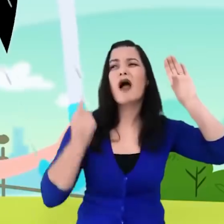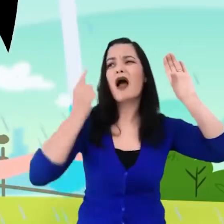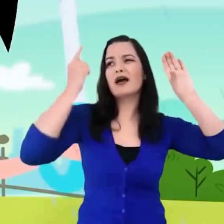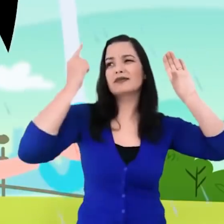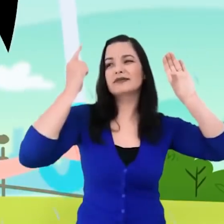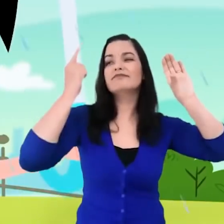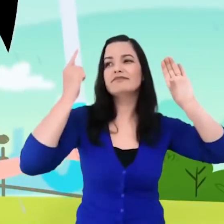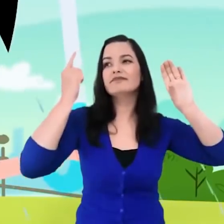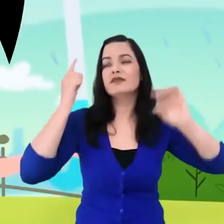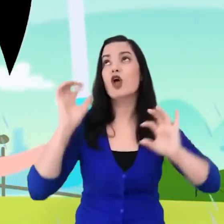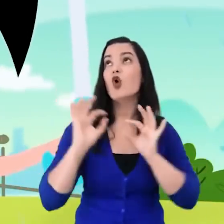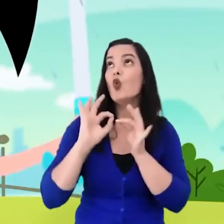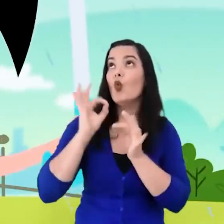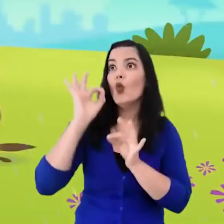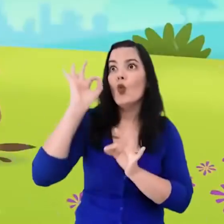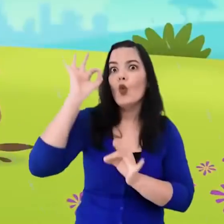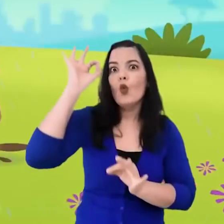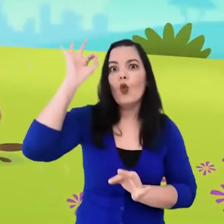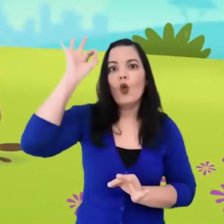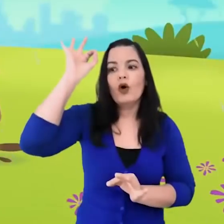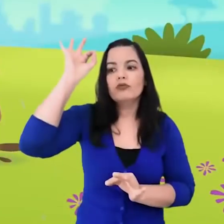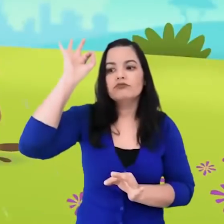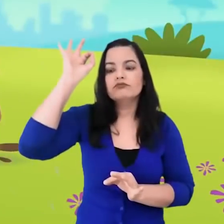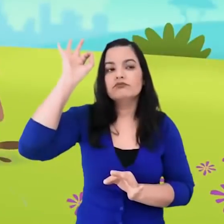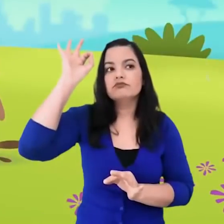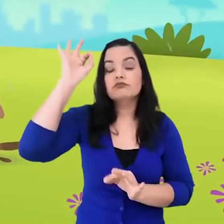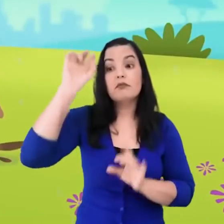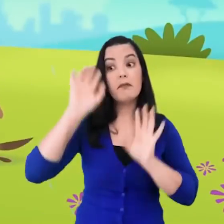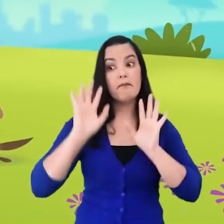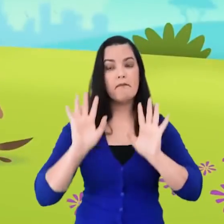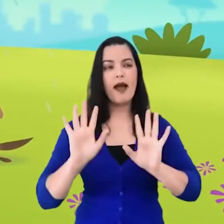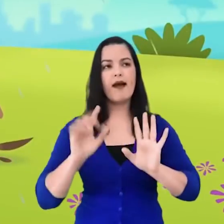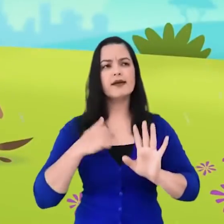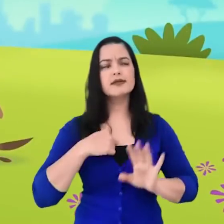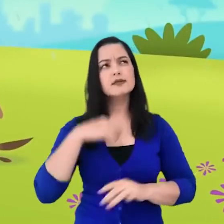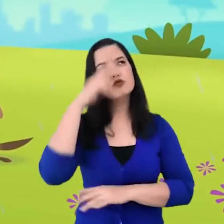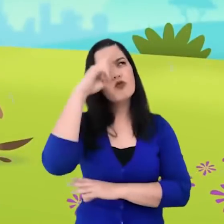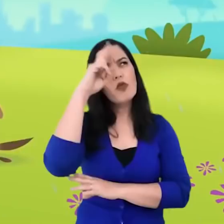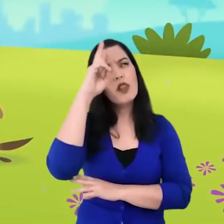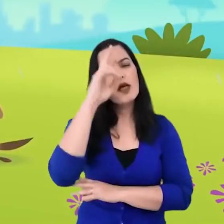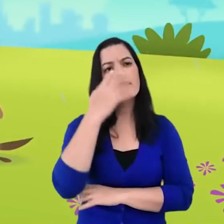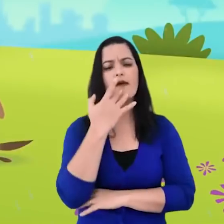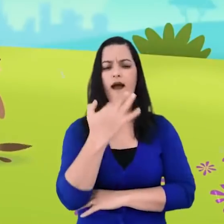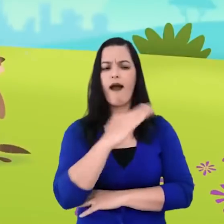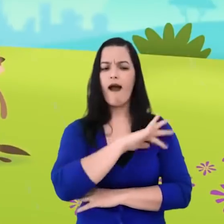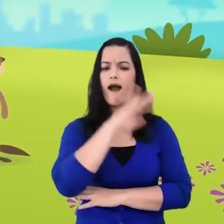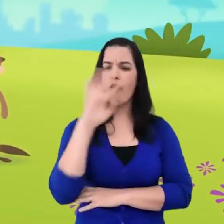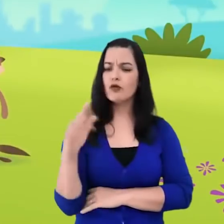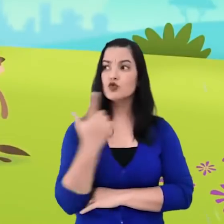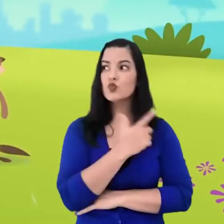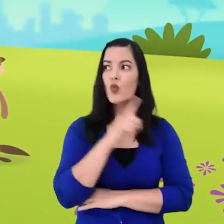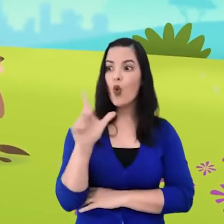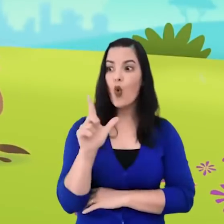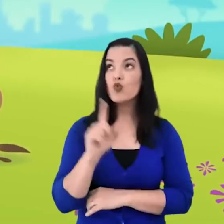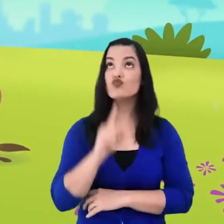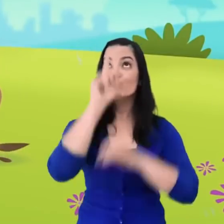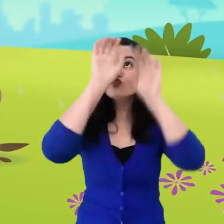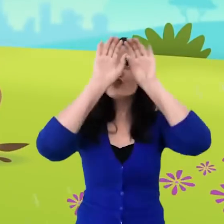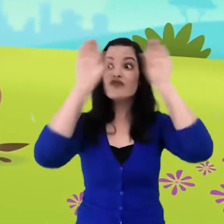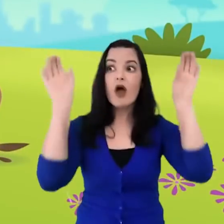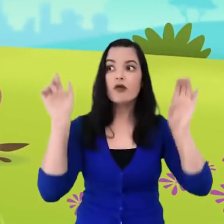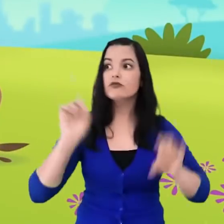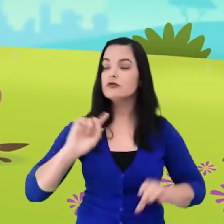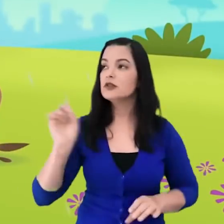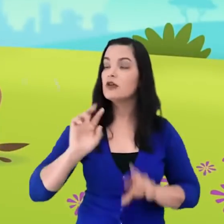alto. Muito longe mesmo. Se bem que eu vi uma vez um arco-íris que não tava no céu. Só não